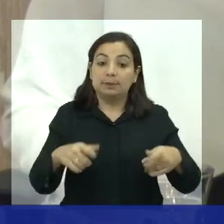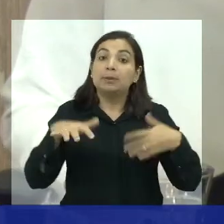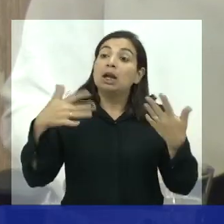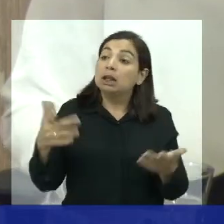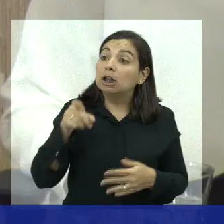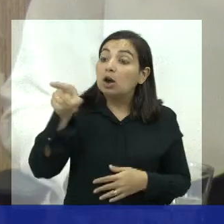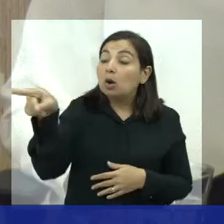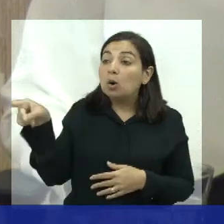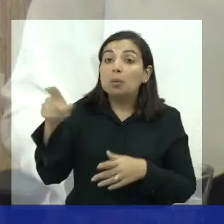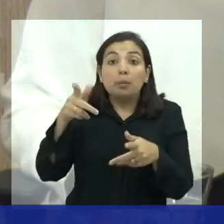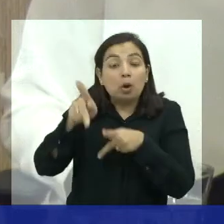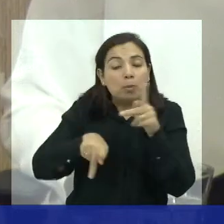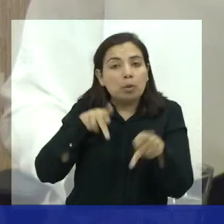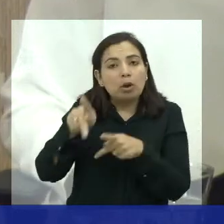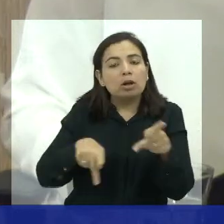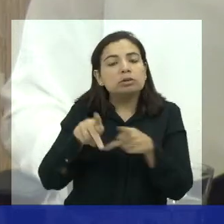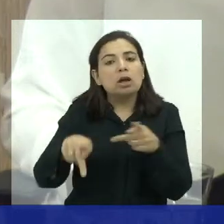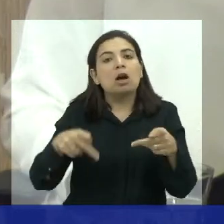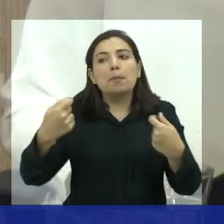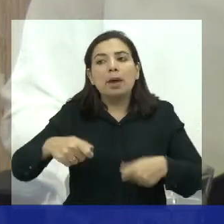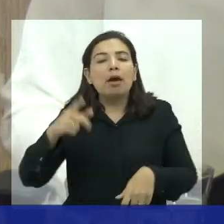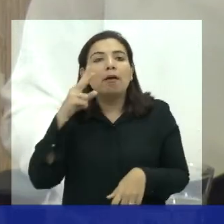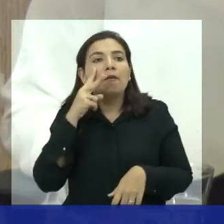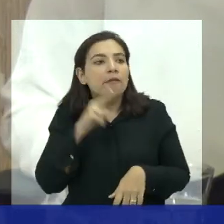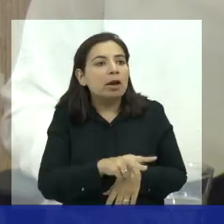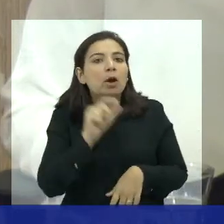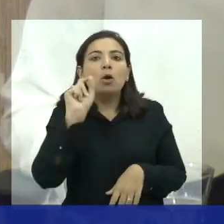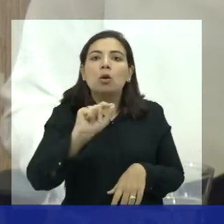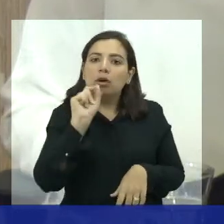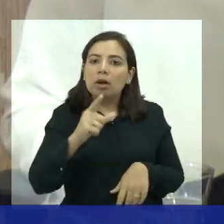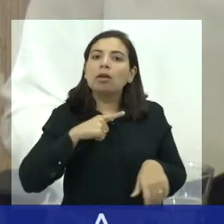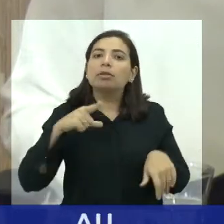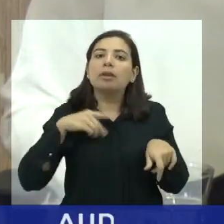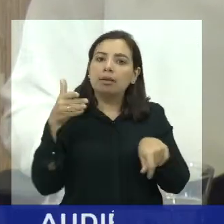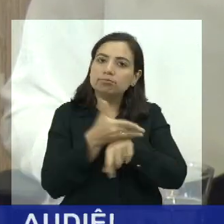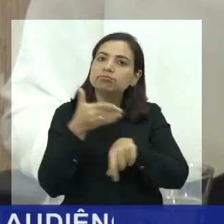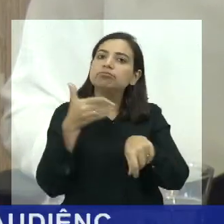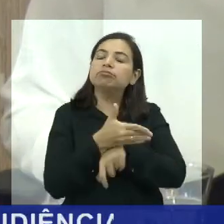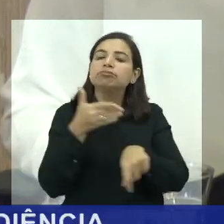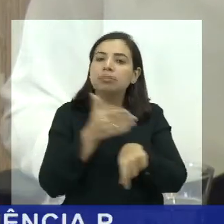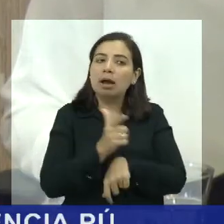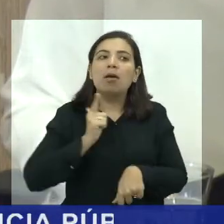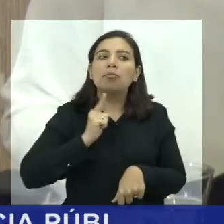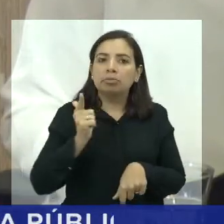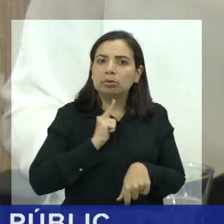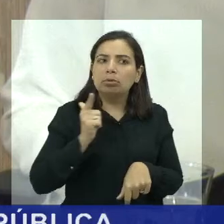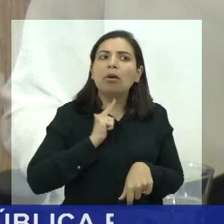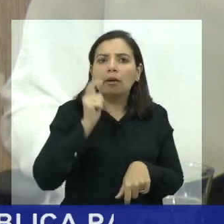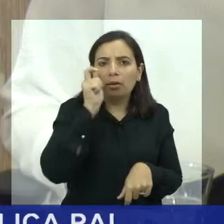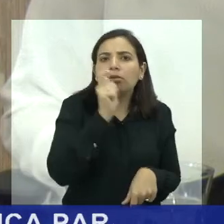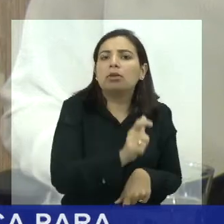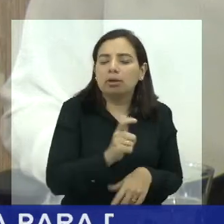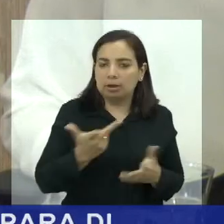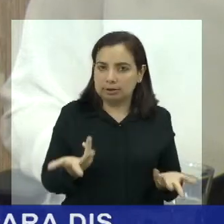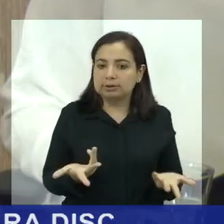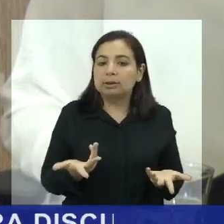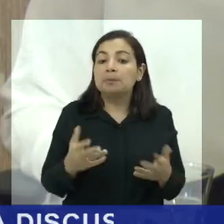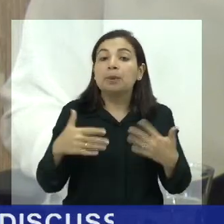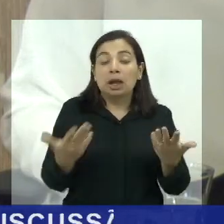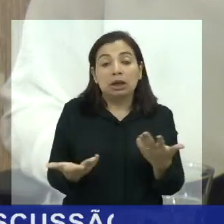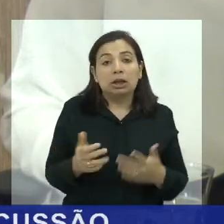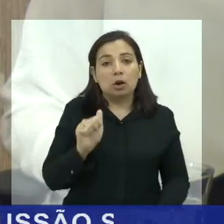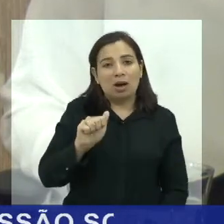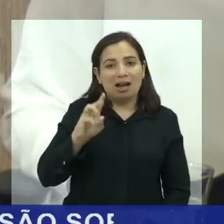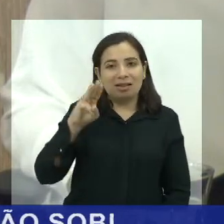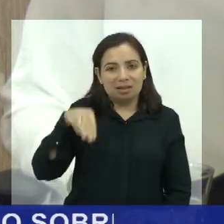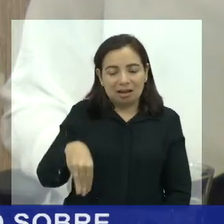fato, participando. Eu acho que é bom que se diga isso para que a administração